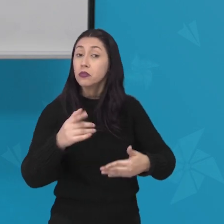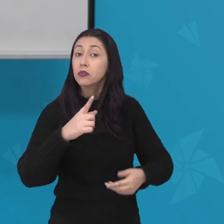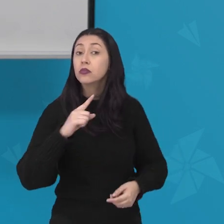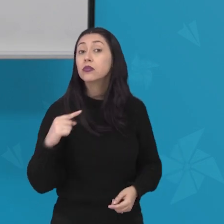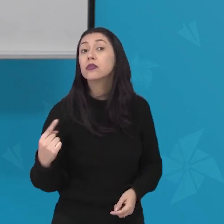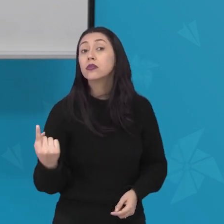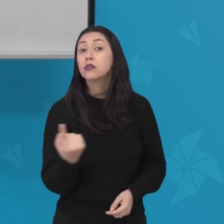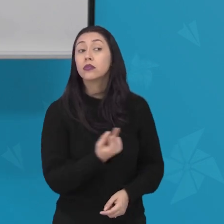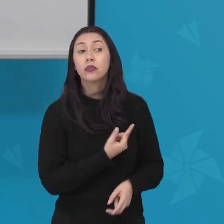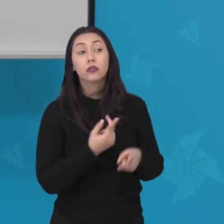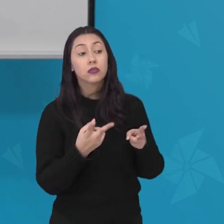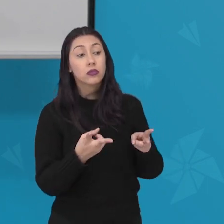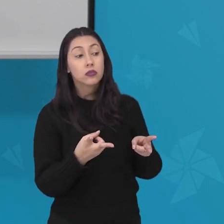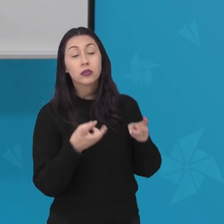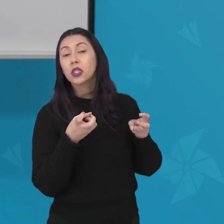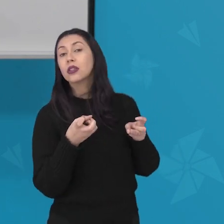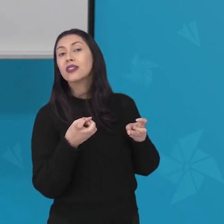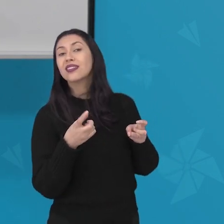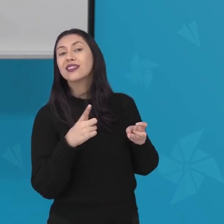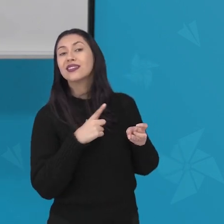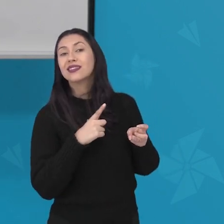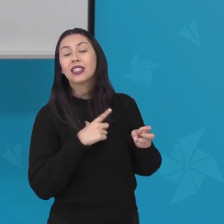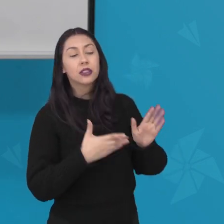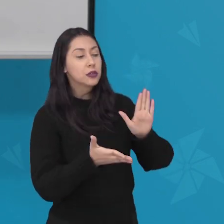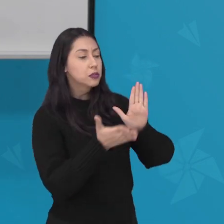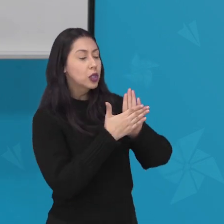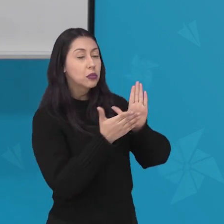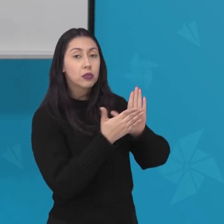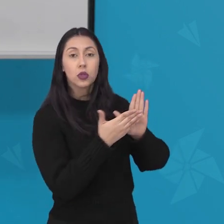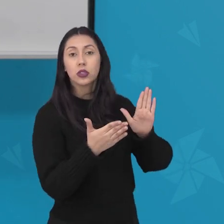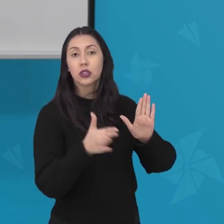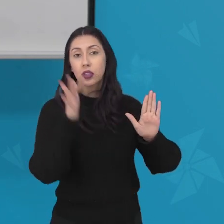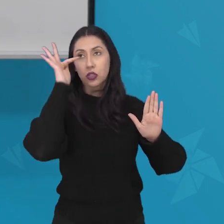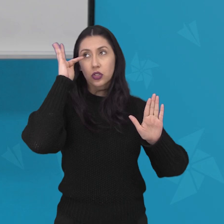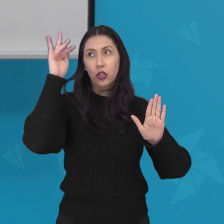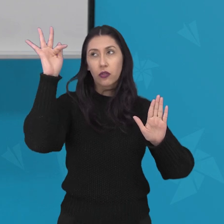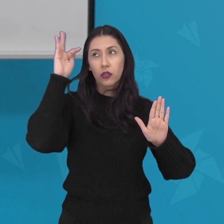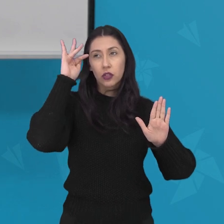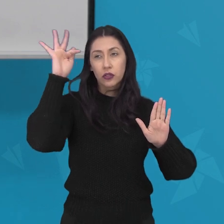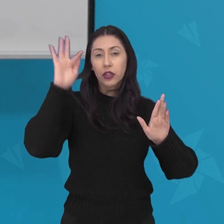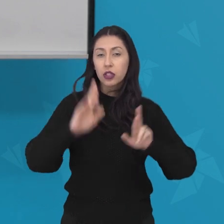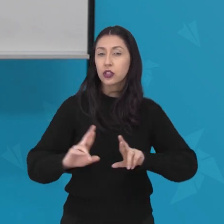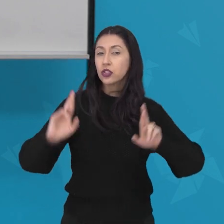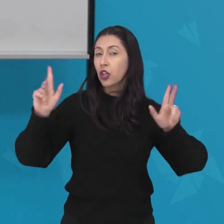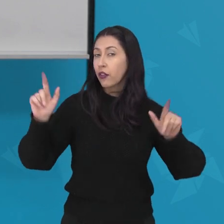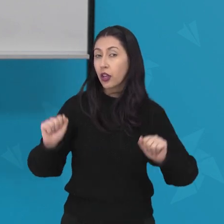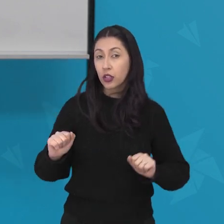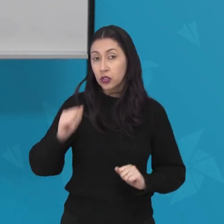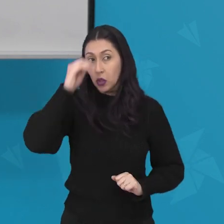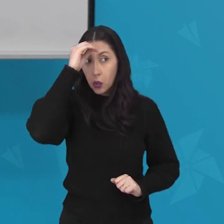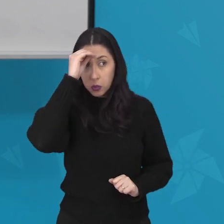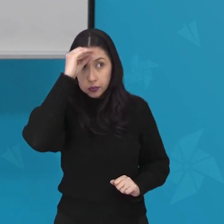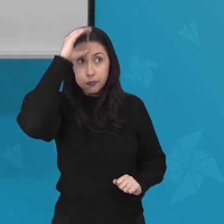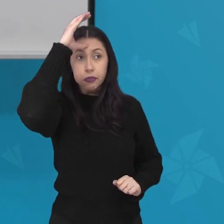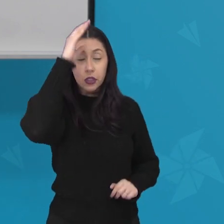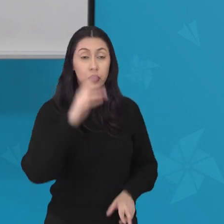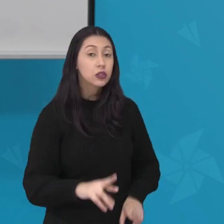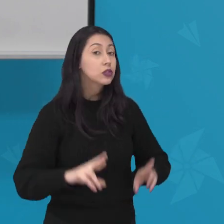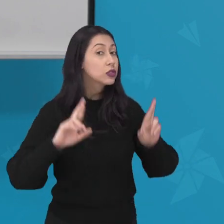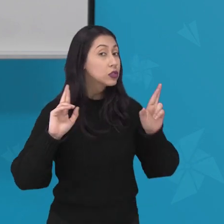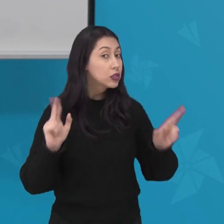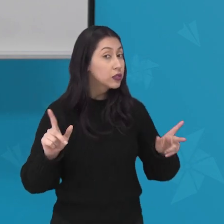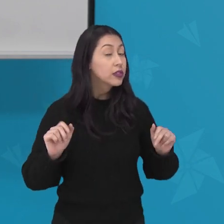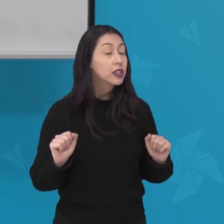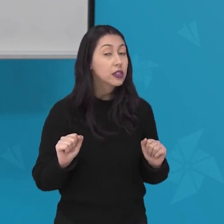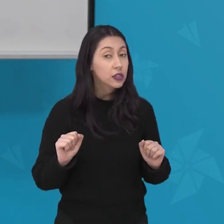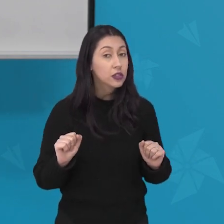nós vamos ver que existem outras propostas de filosofia, outros tipos de saberes que